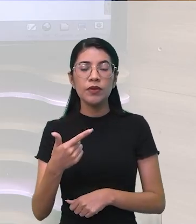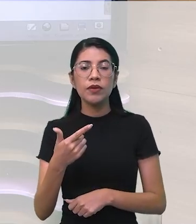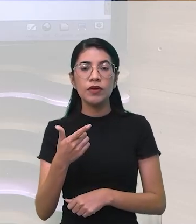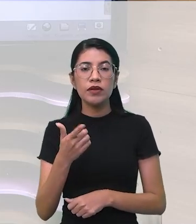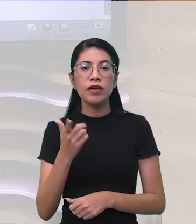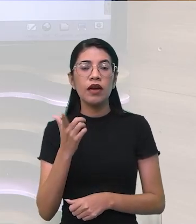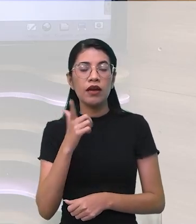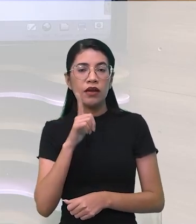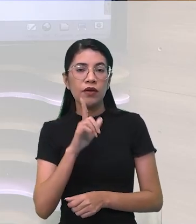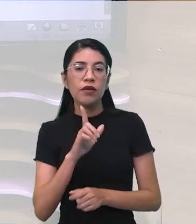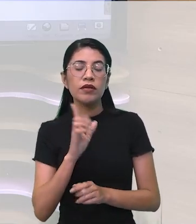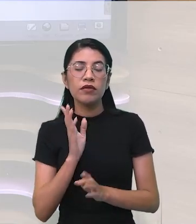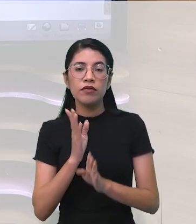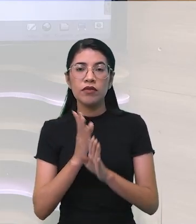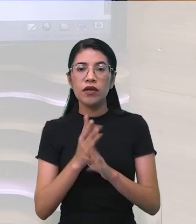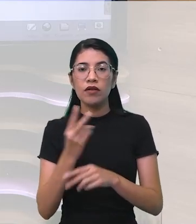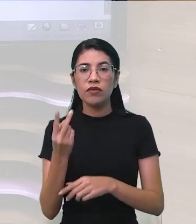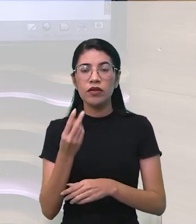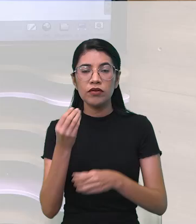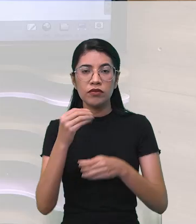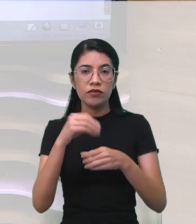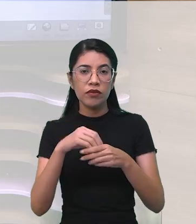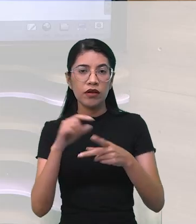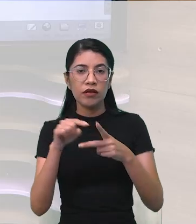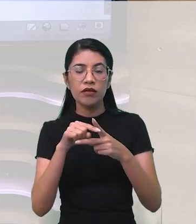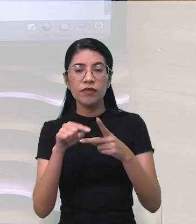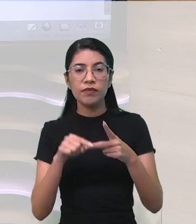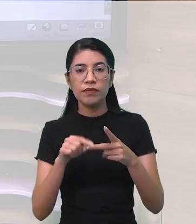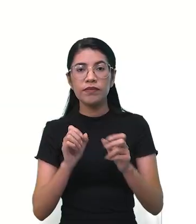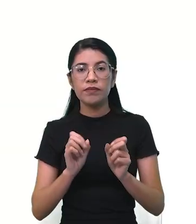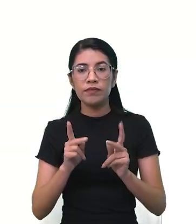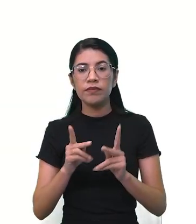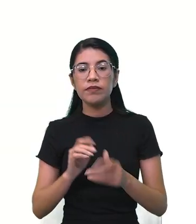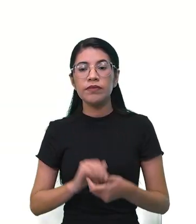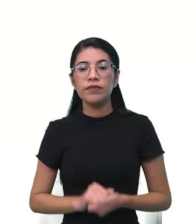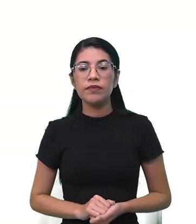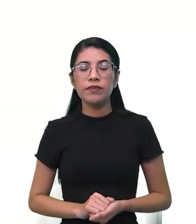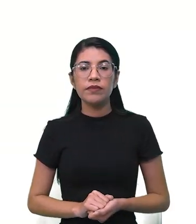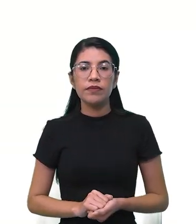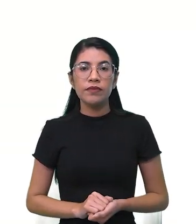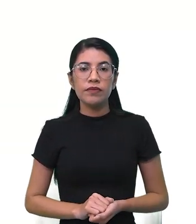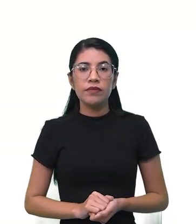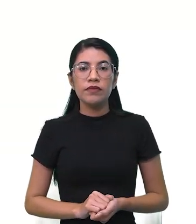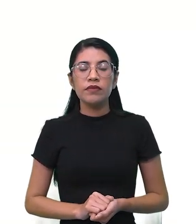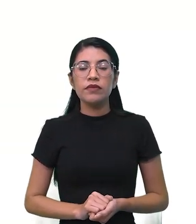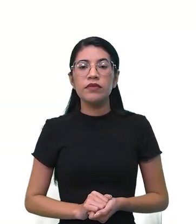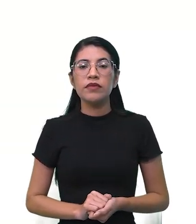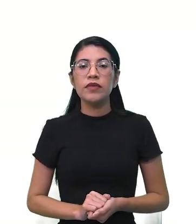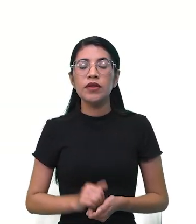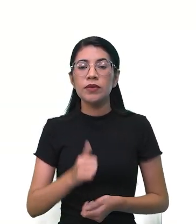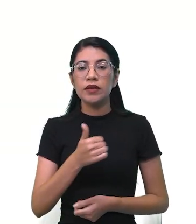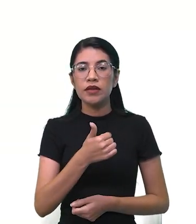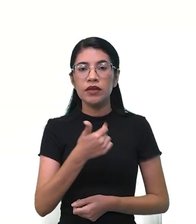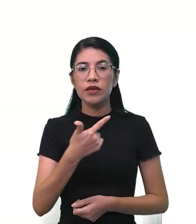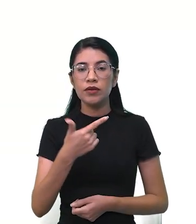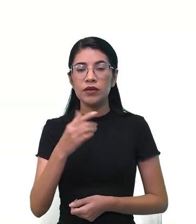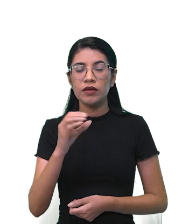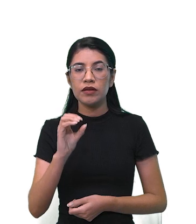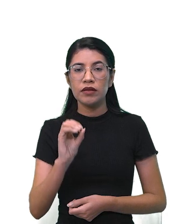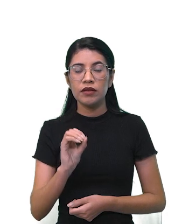obter o ângulo interno, tá bom? Vamos lá então? Então vamos dividir aqui 180 por